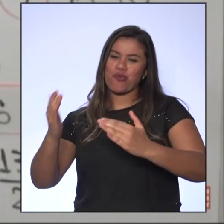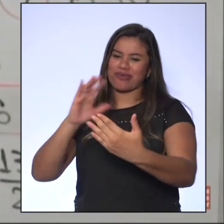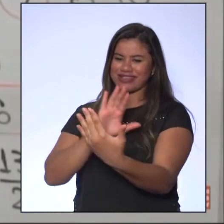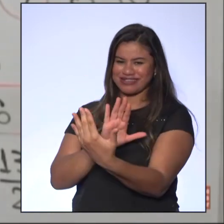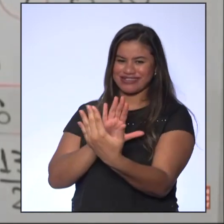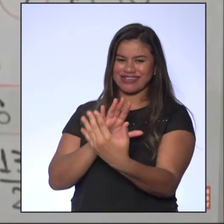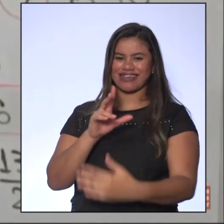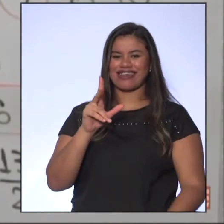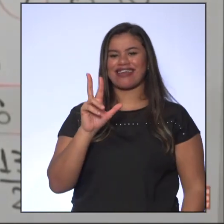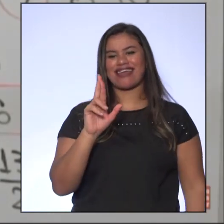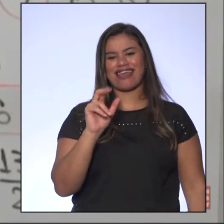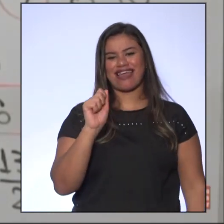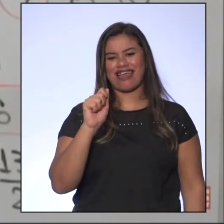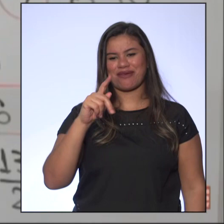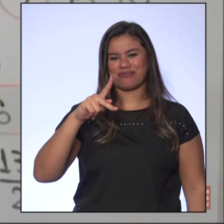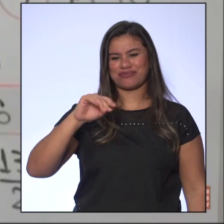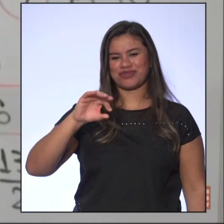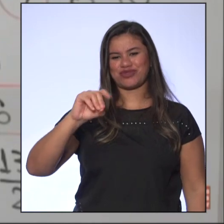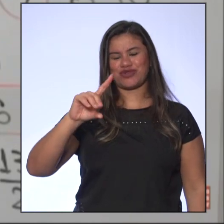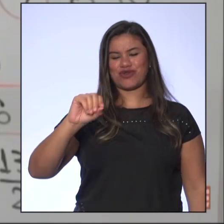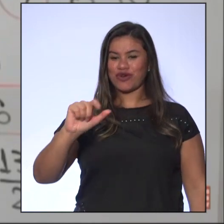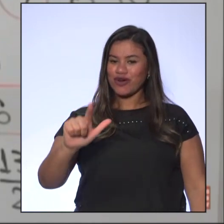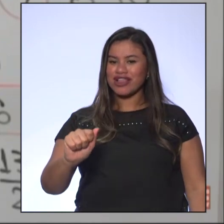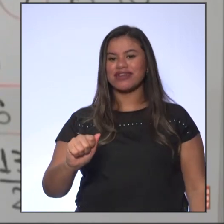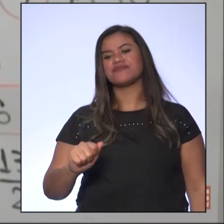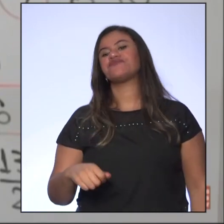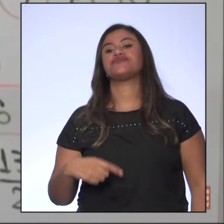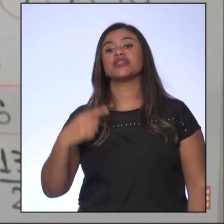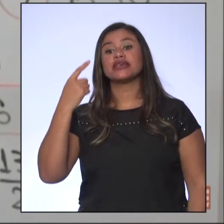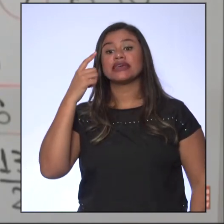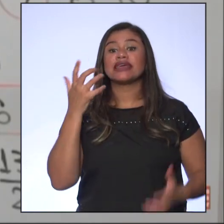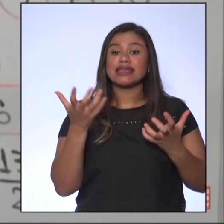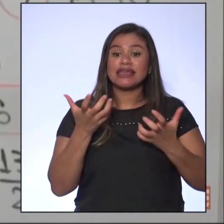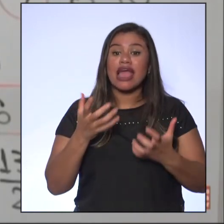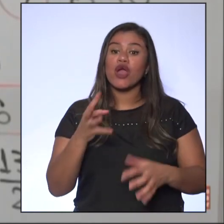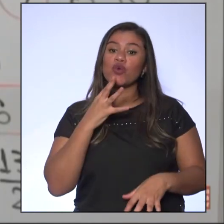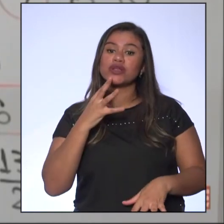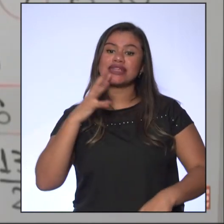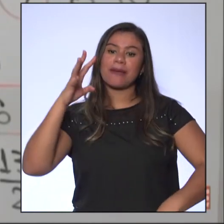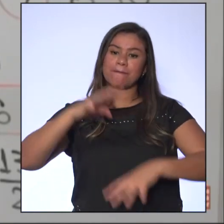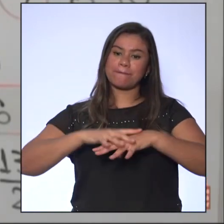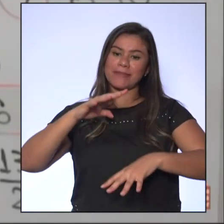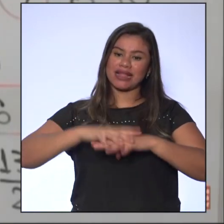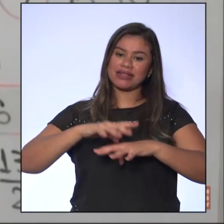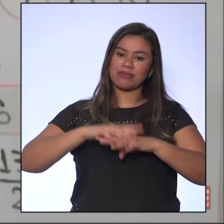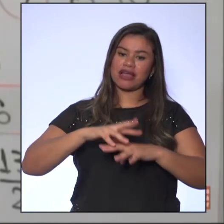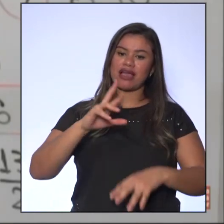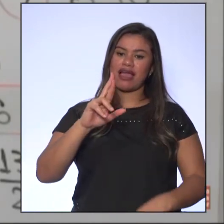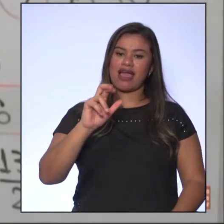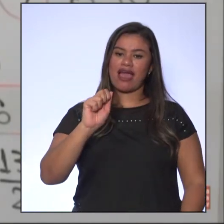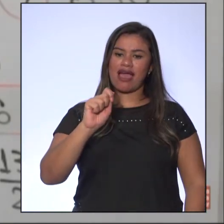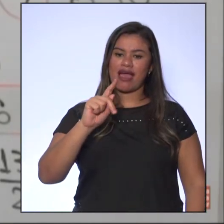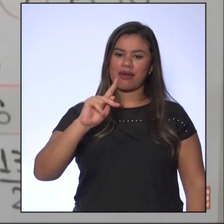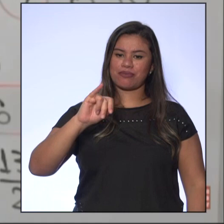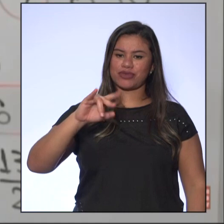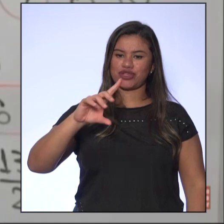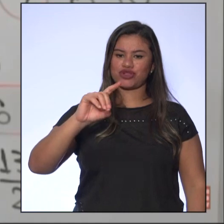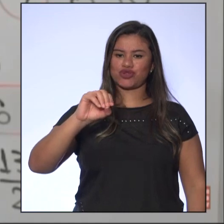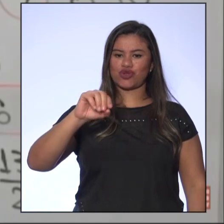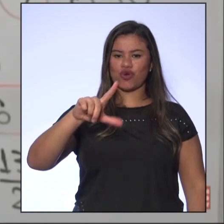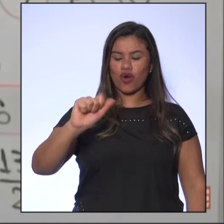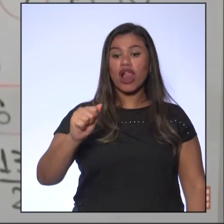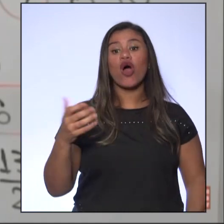Rapidola. Se você quer conhecer o meu canal lá, canal Matemática Rapidola. Anota aí, hoje vai ter até